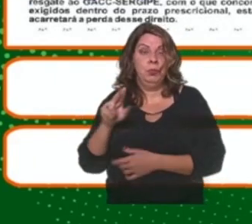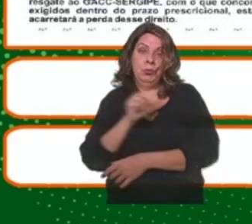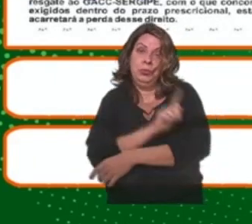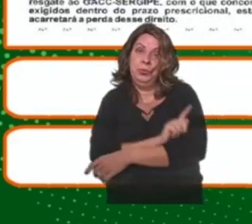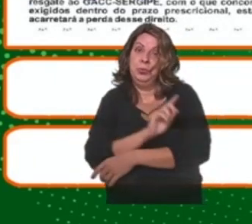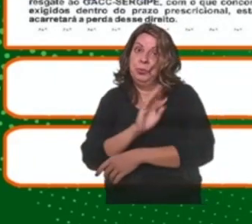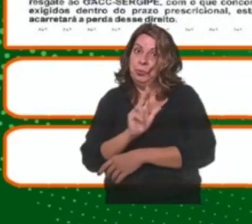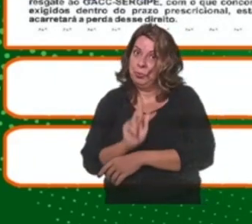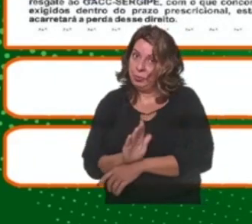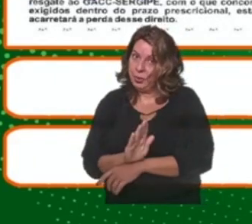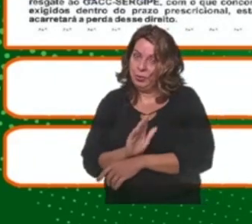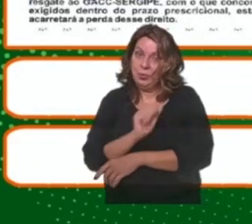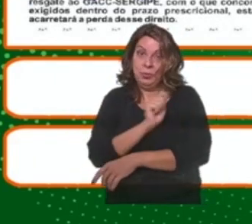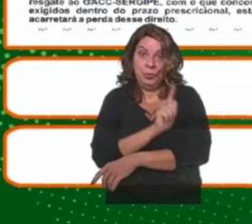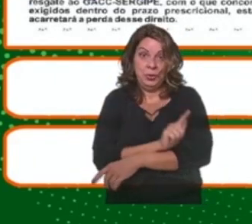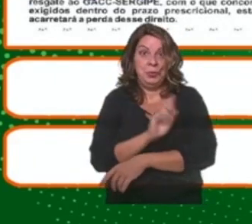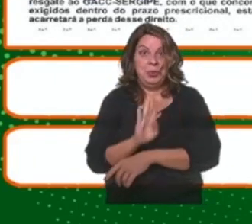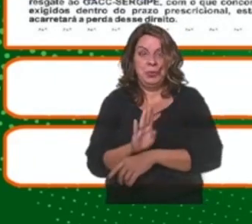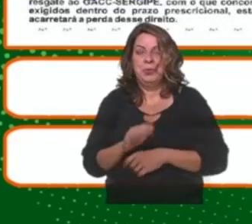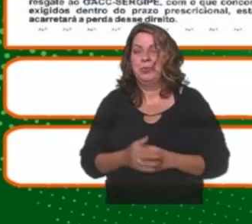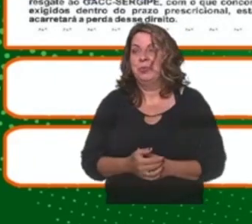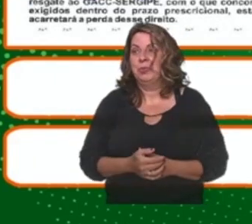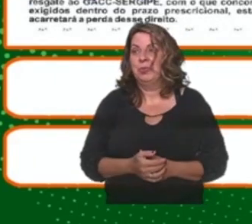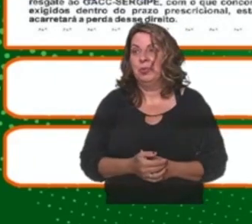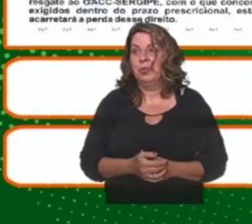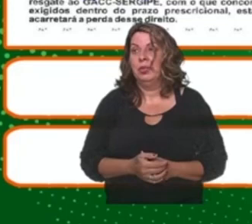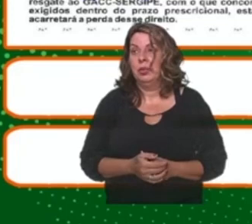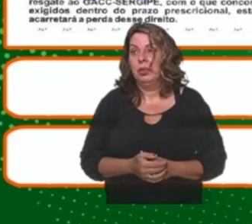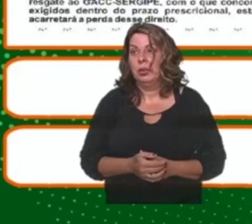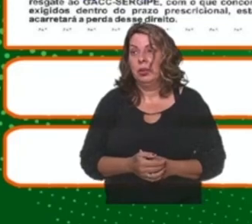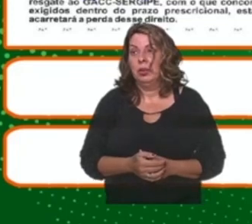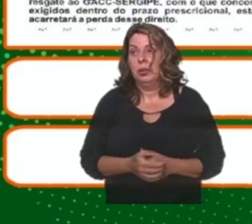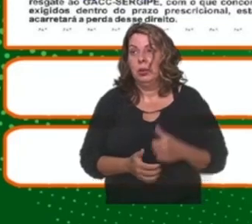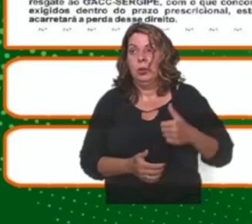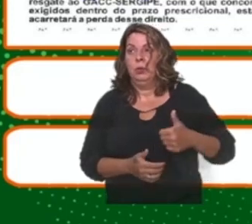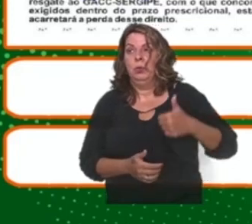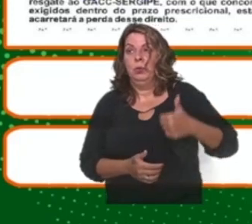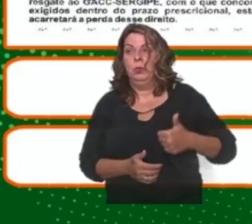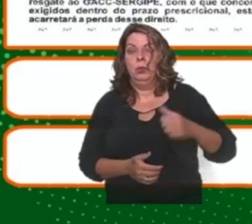Barbosa Hipersul. Parabéns, já anunciou aqui